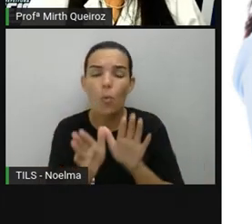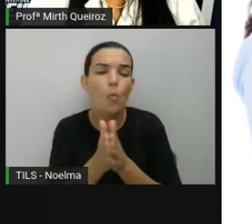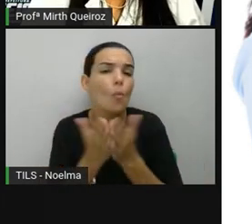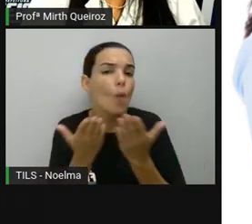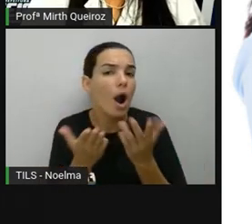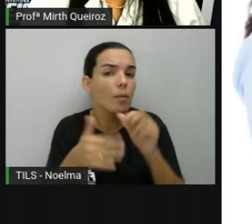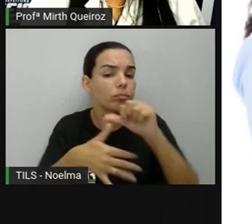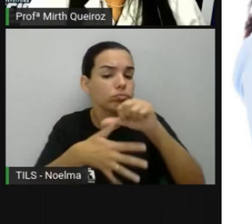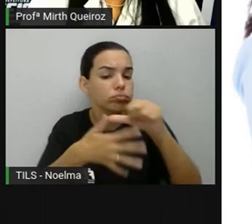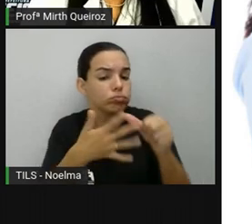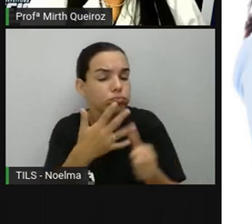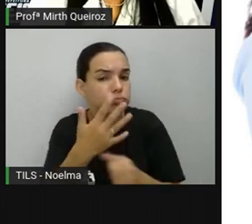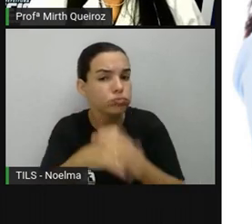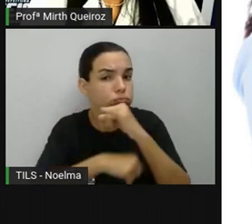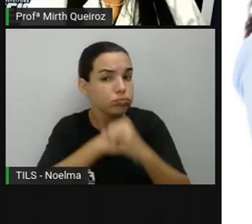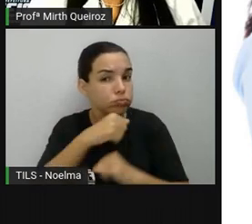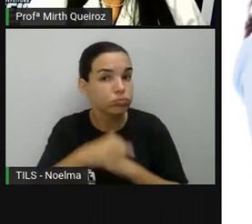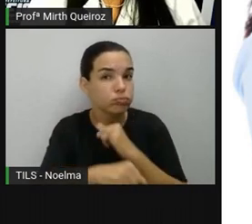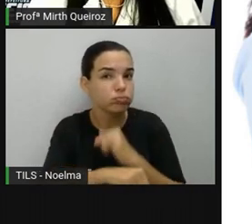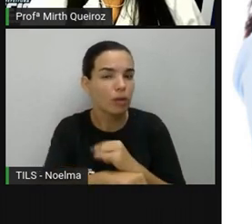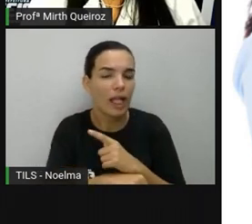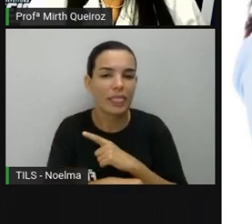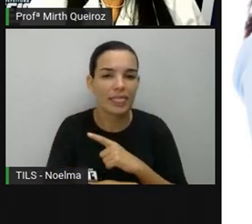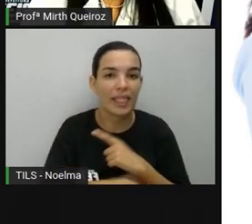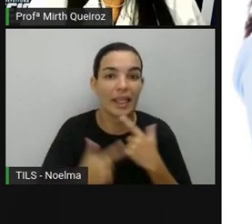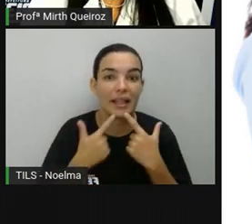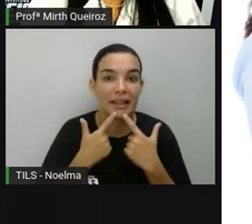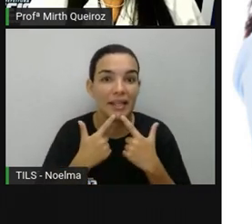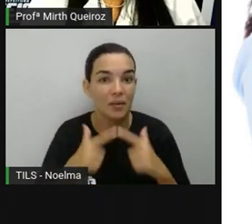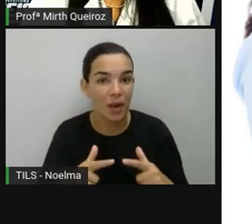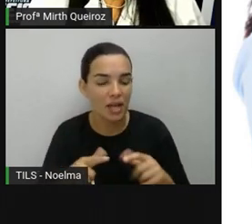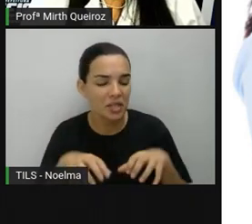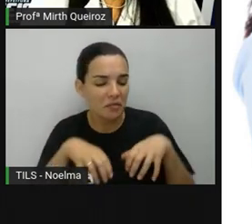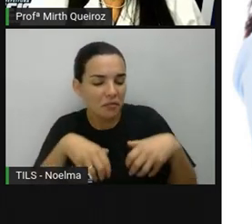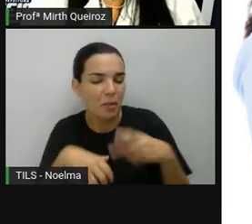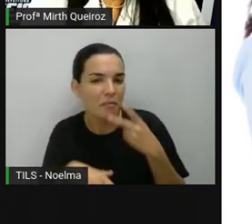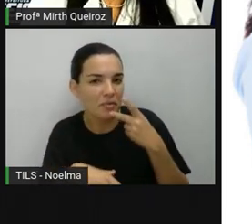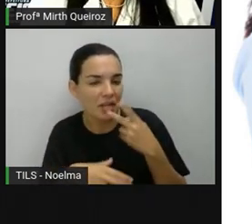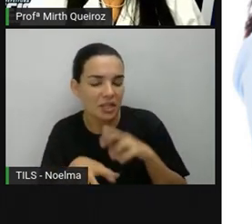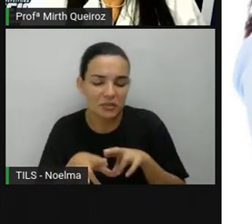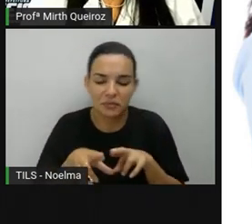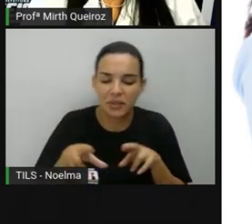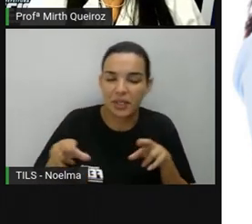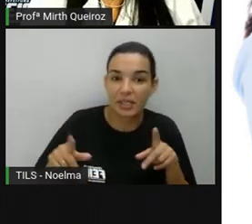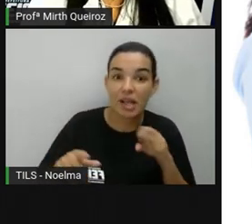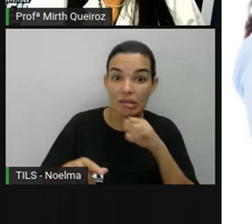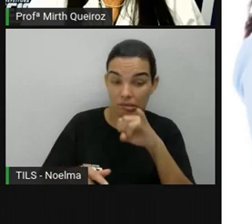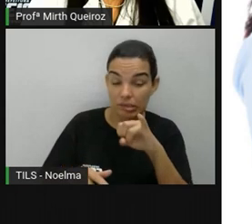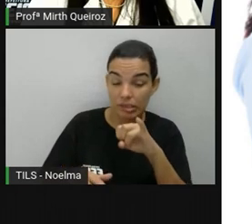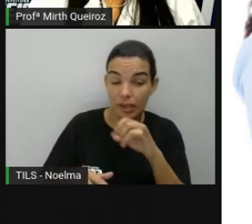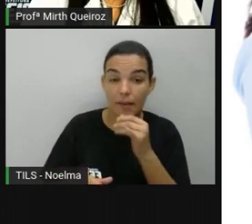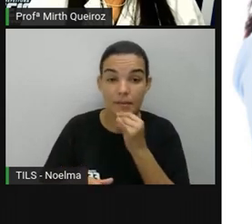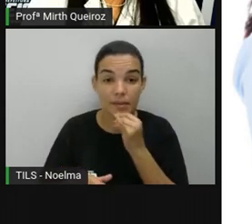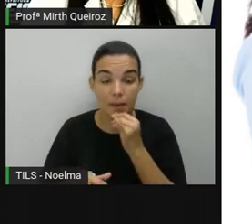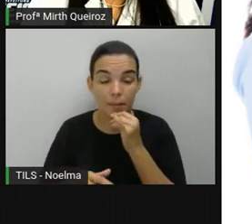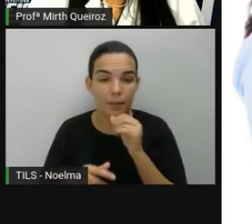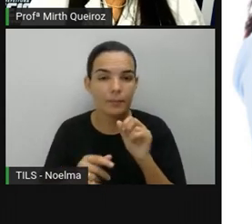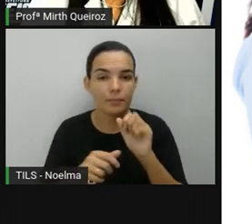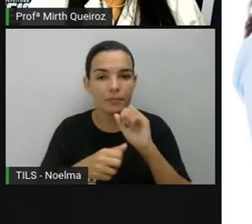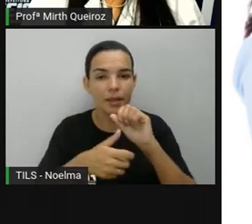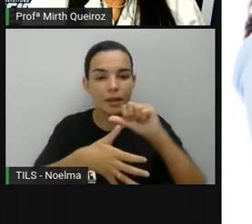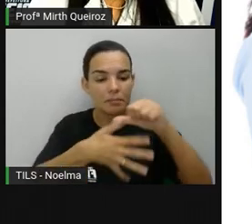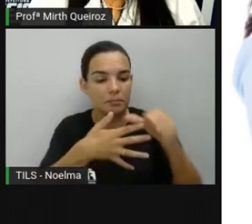gente utiliza um tipo de linguagem diferente, uma forma de falar que é diferente, se for uma rede social ligada